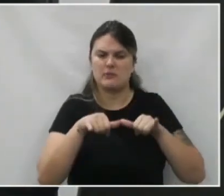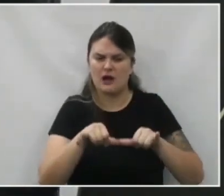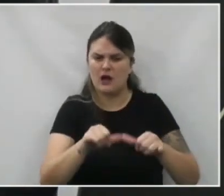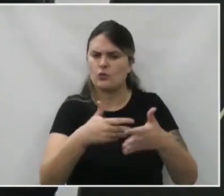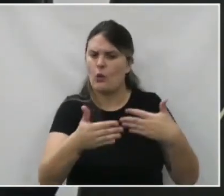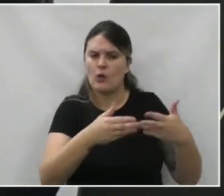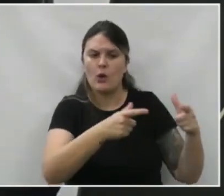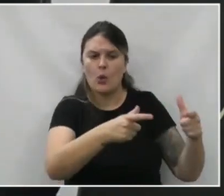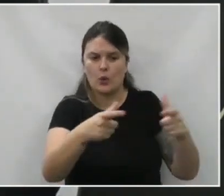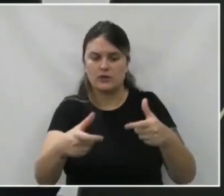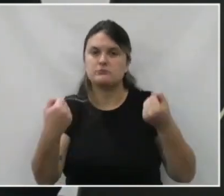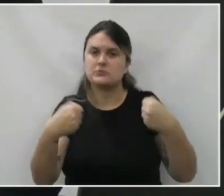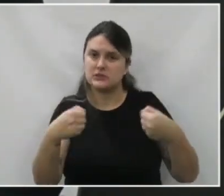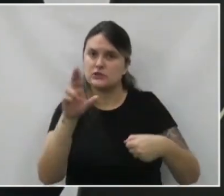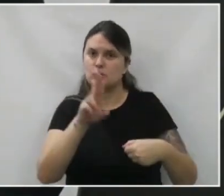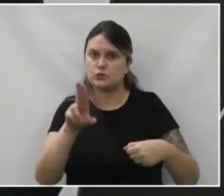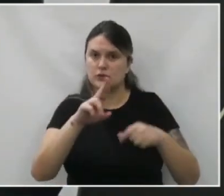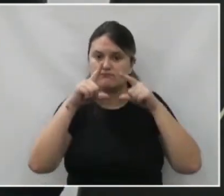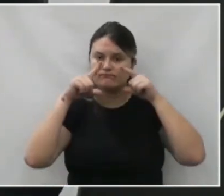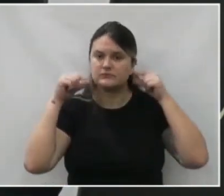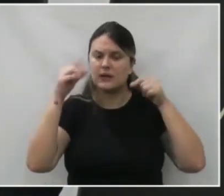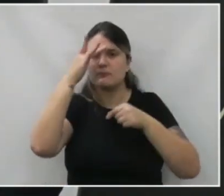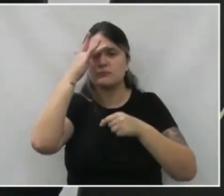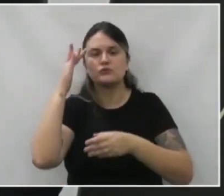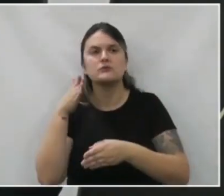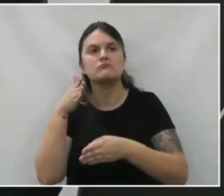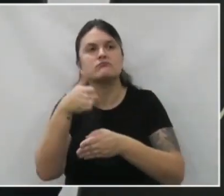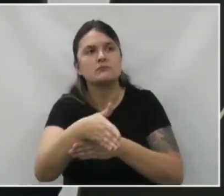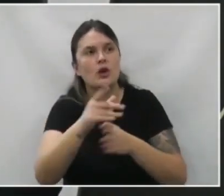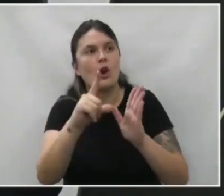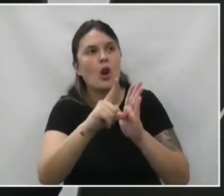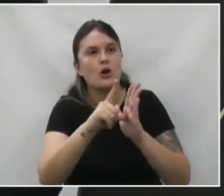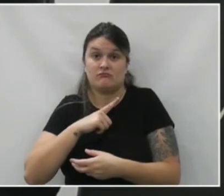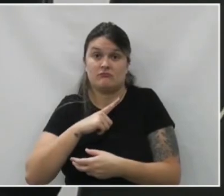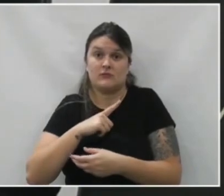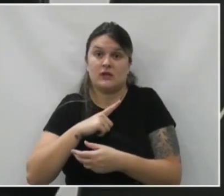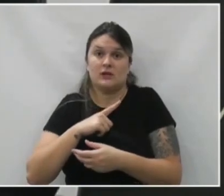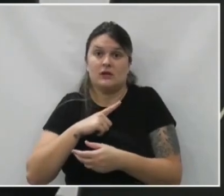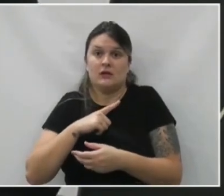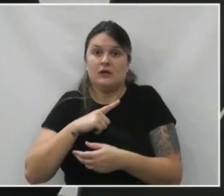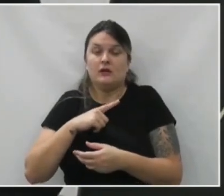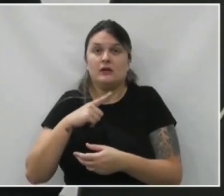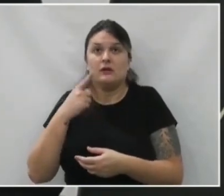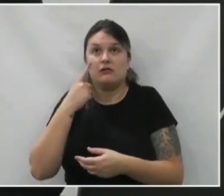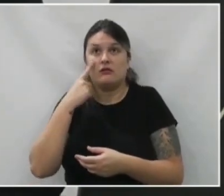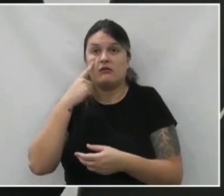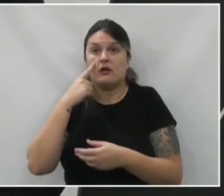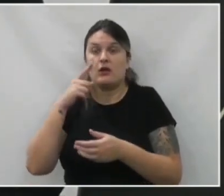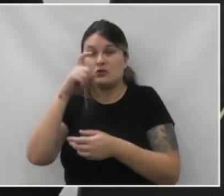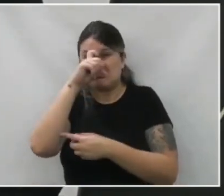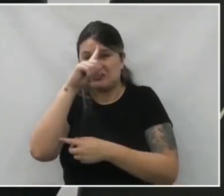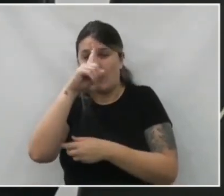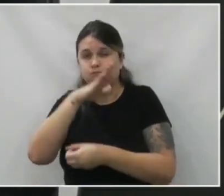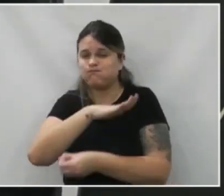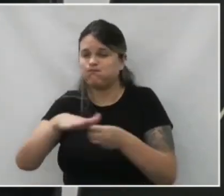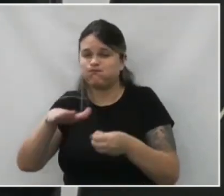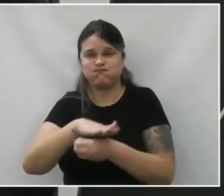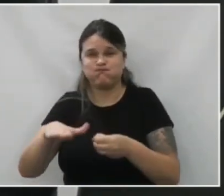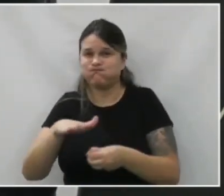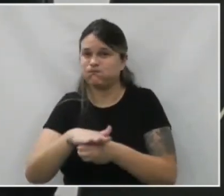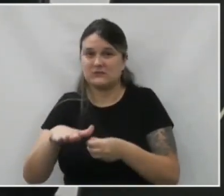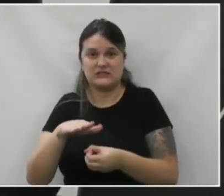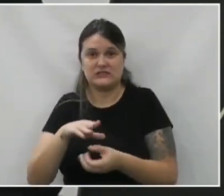União da Vitória, desde a data de 18 de março de 2020, por tempo indeterminado, os seguintes